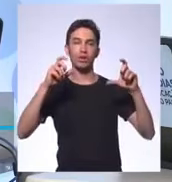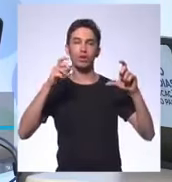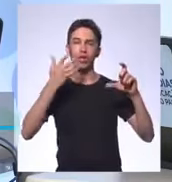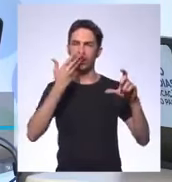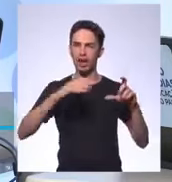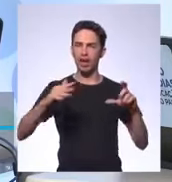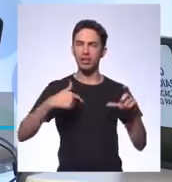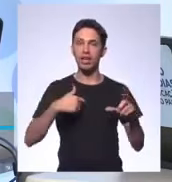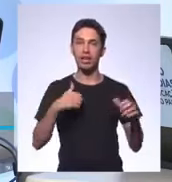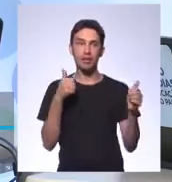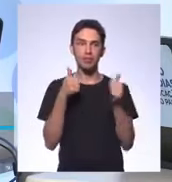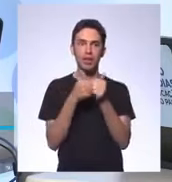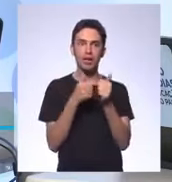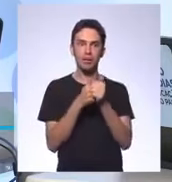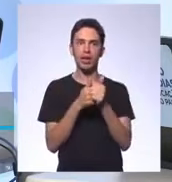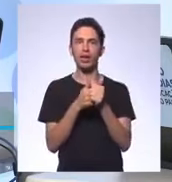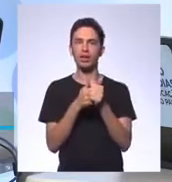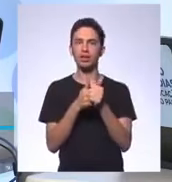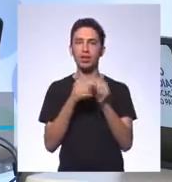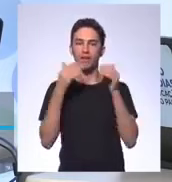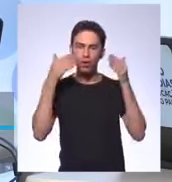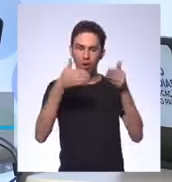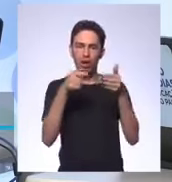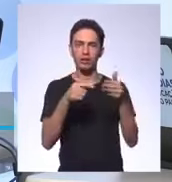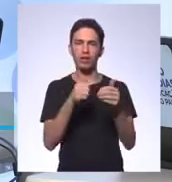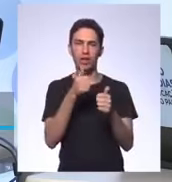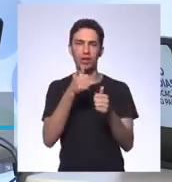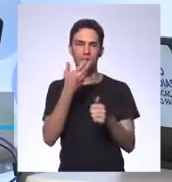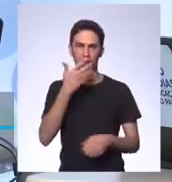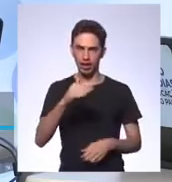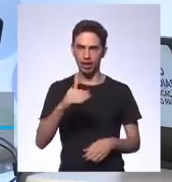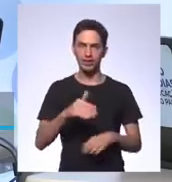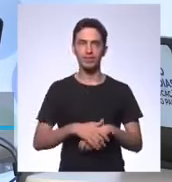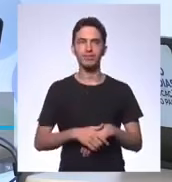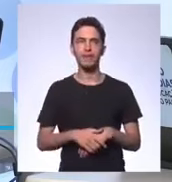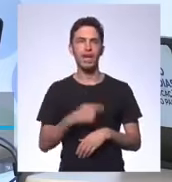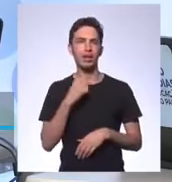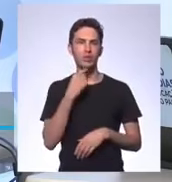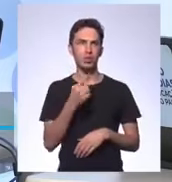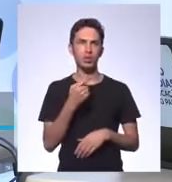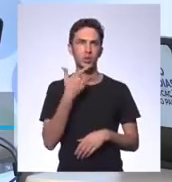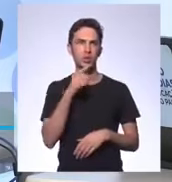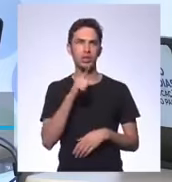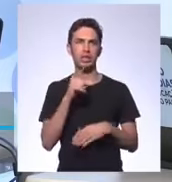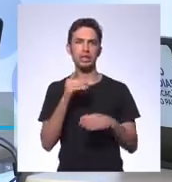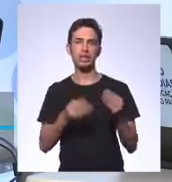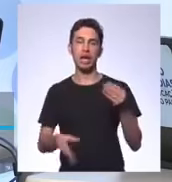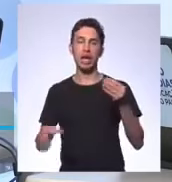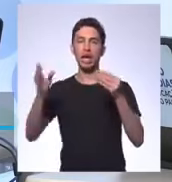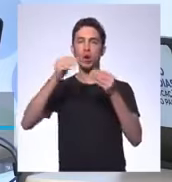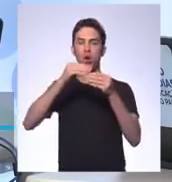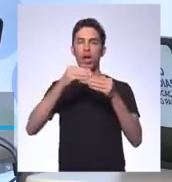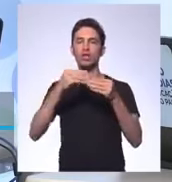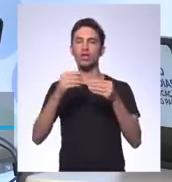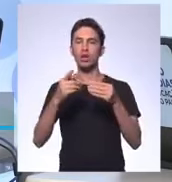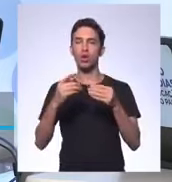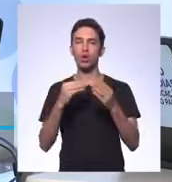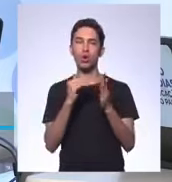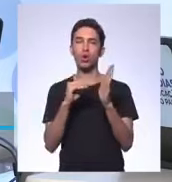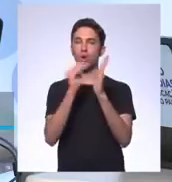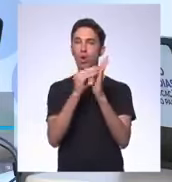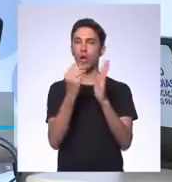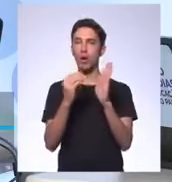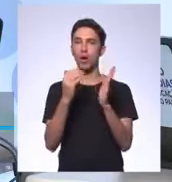ele está bem próximo, está focando bastante nele. Então, como nós não pudemos acrescentar mais nenhuma imagem,